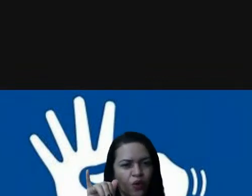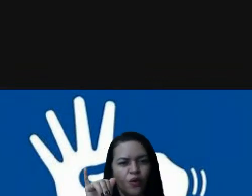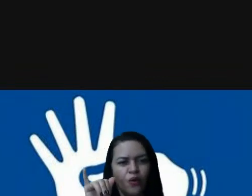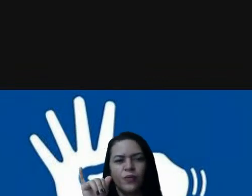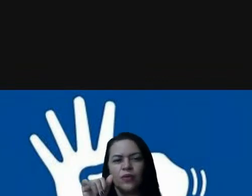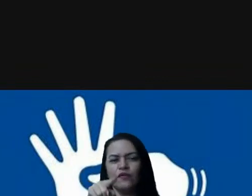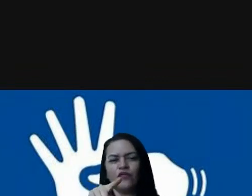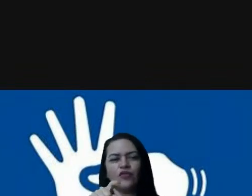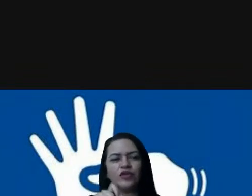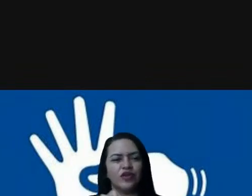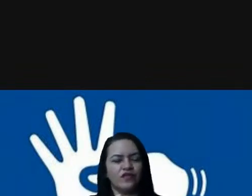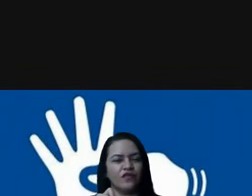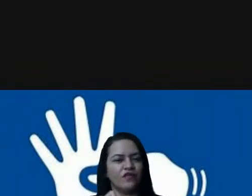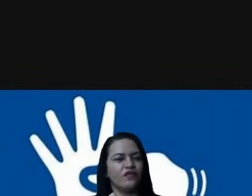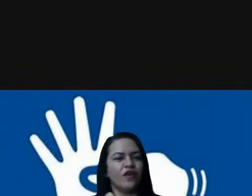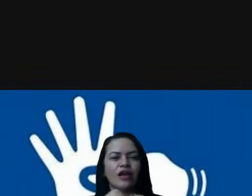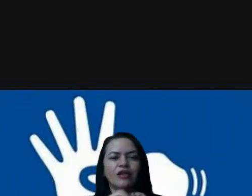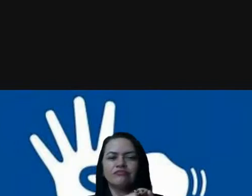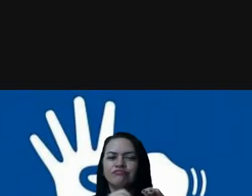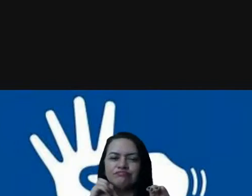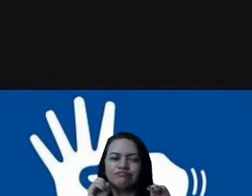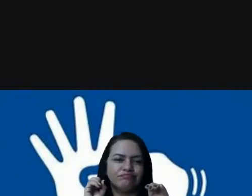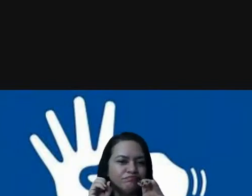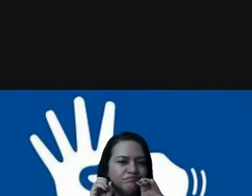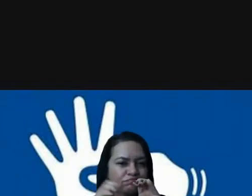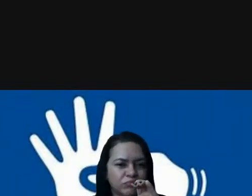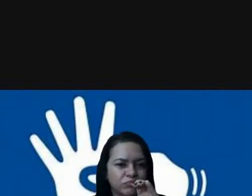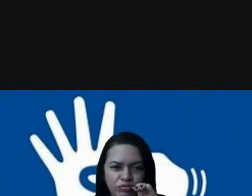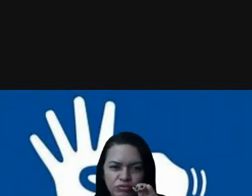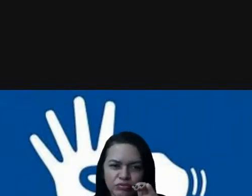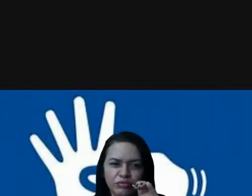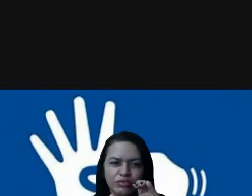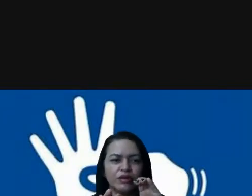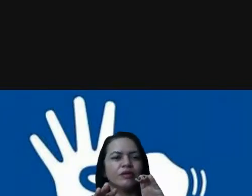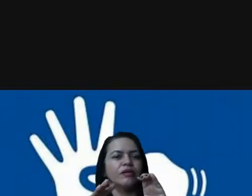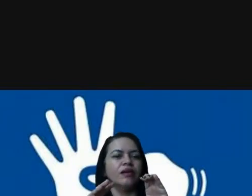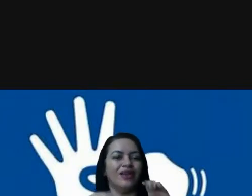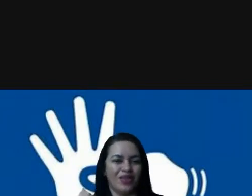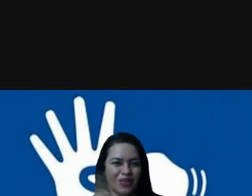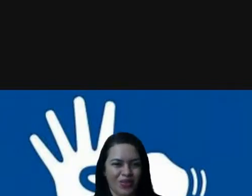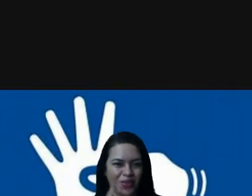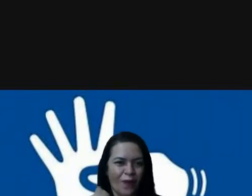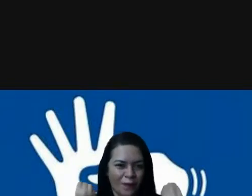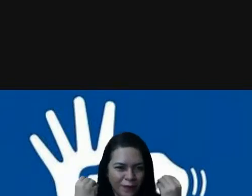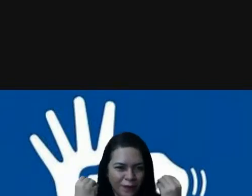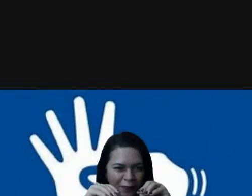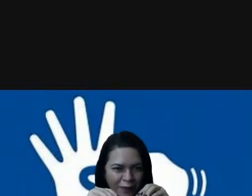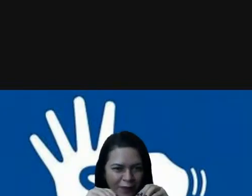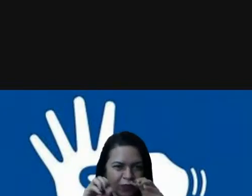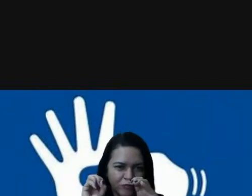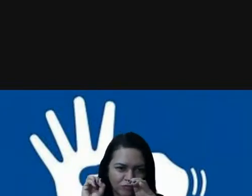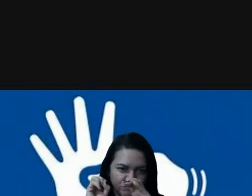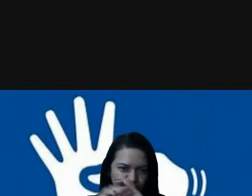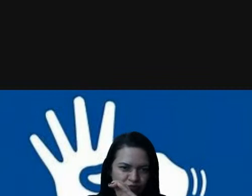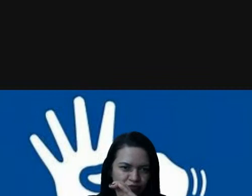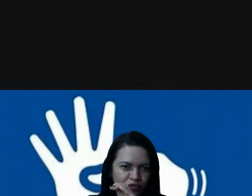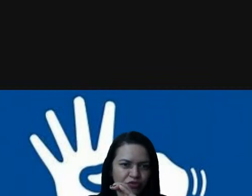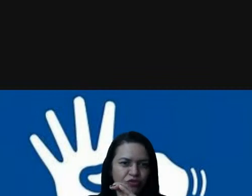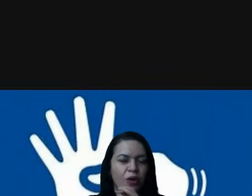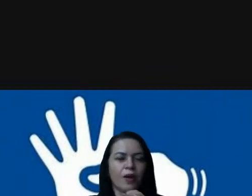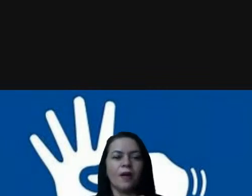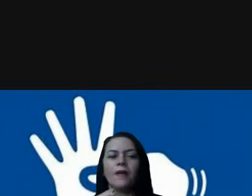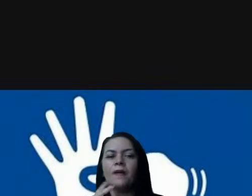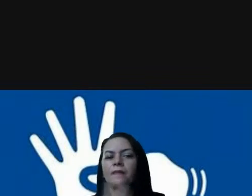uma publicação no feed, que a gente possa, mesmo que a gente não tenha acesso a um intérprete de libras, alguém que